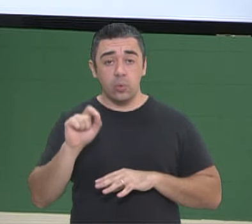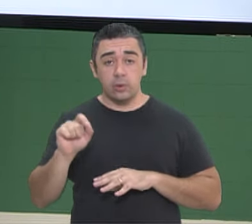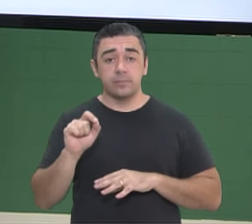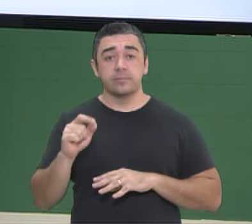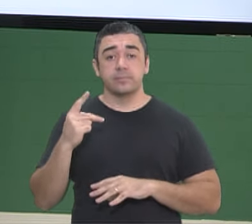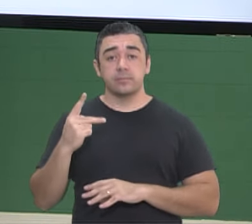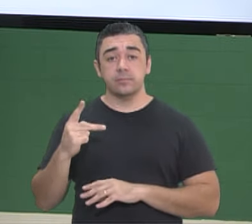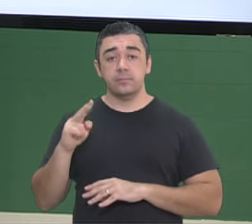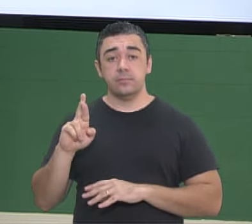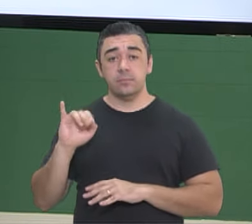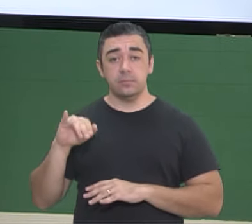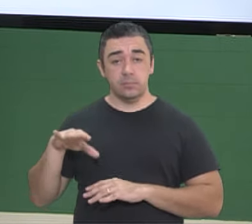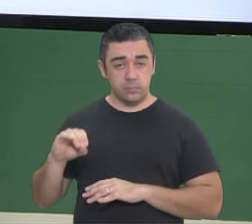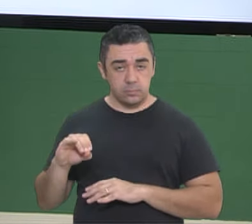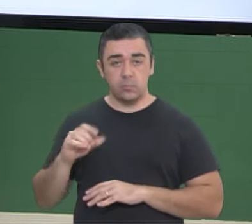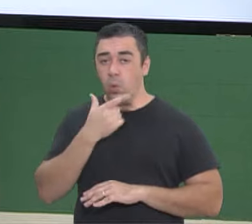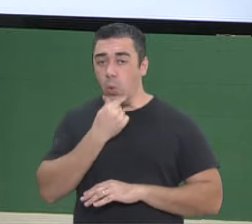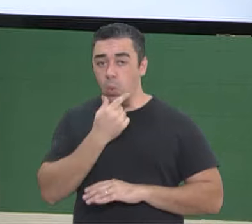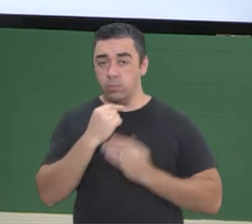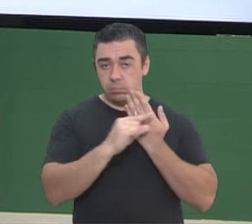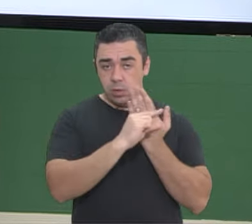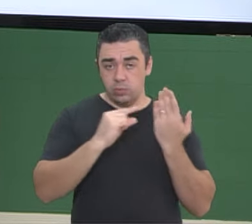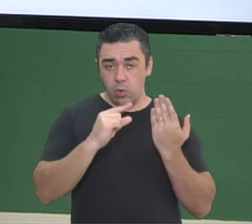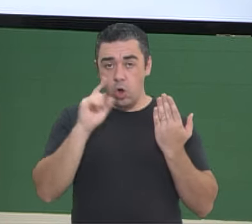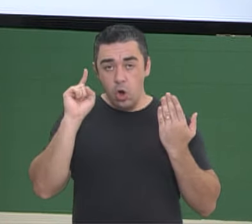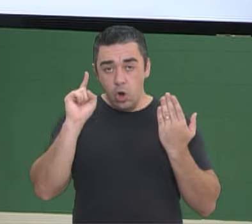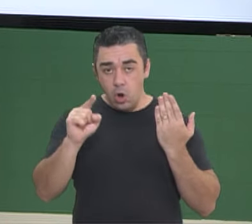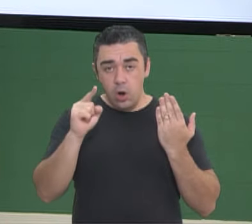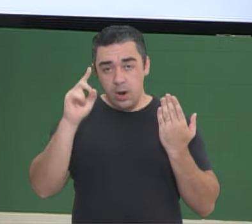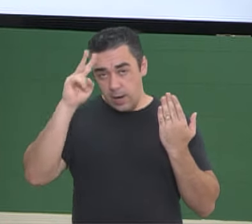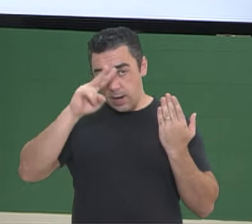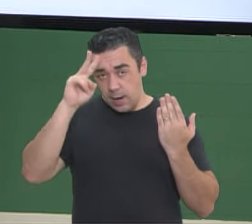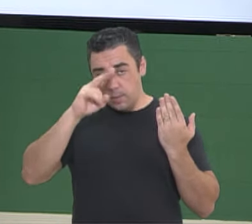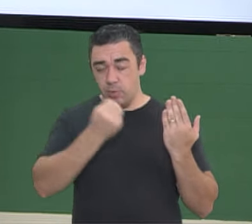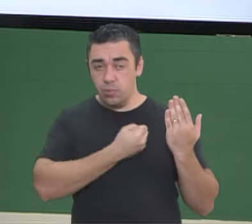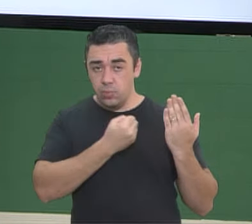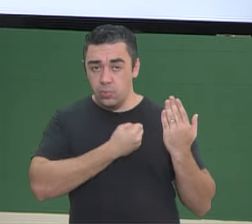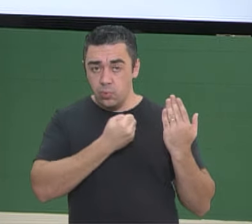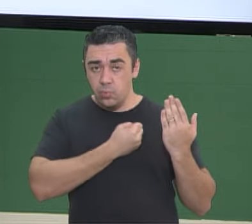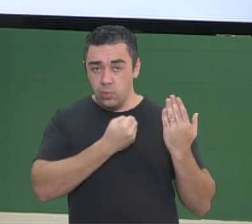de Eratóstenes. Lembrando, tá? Os números